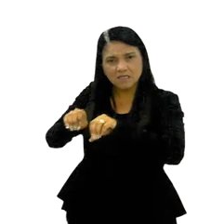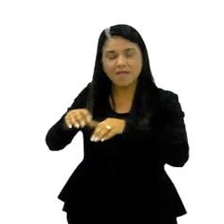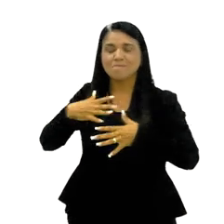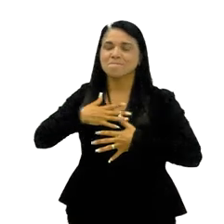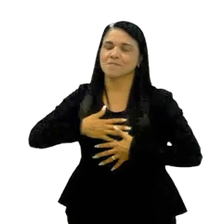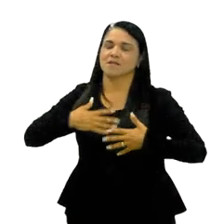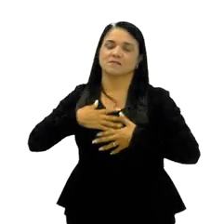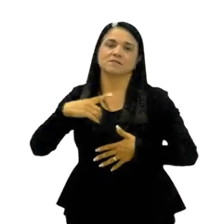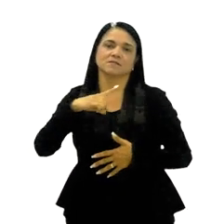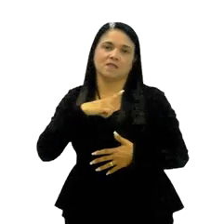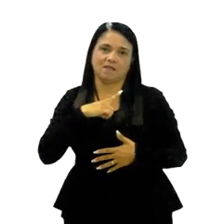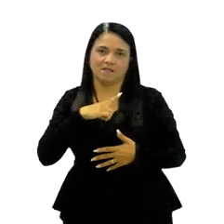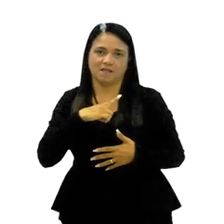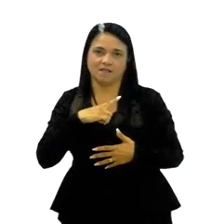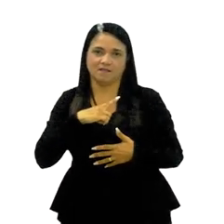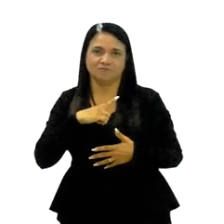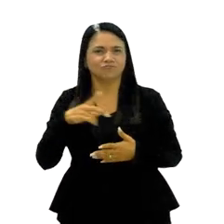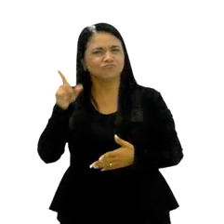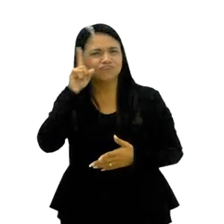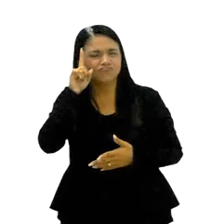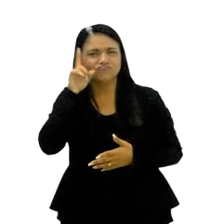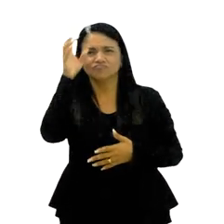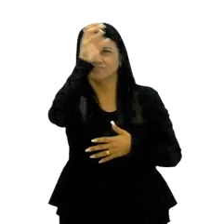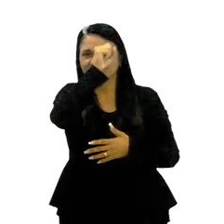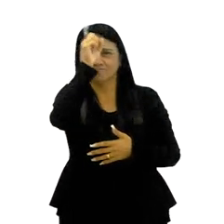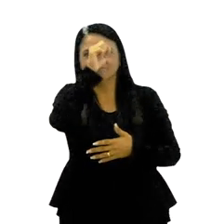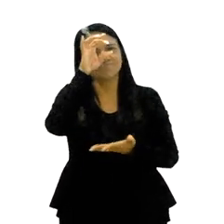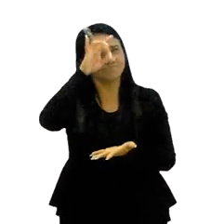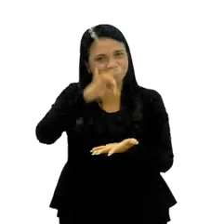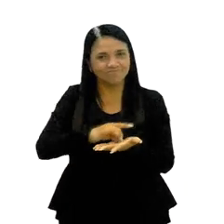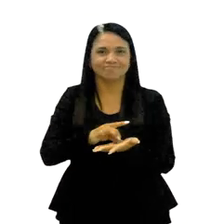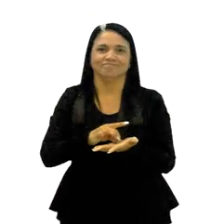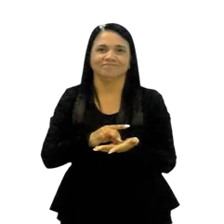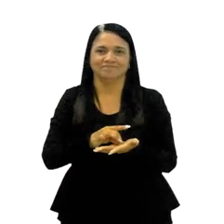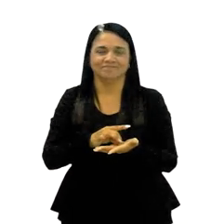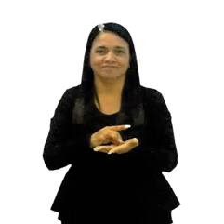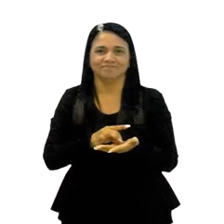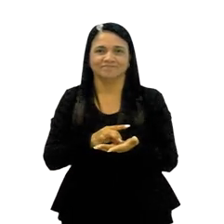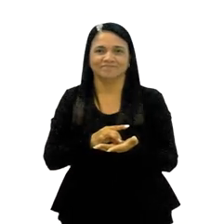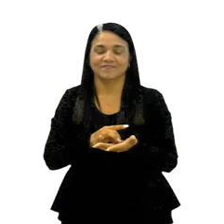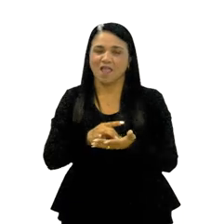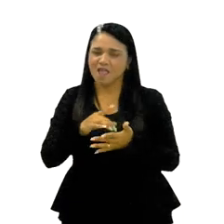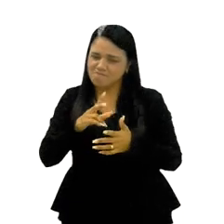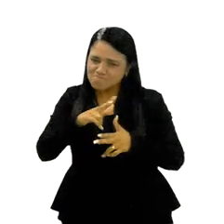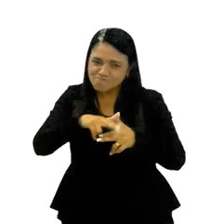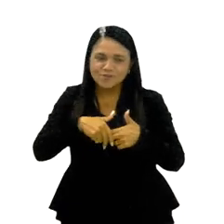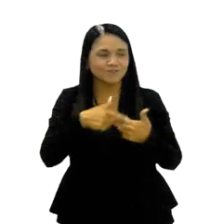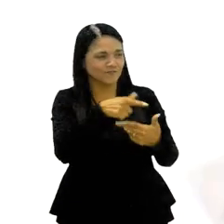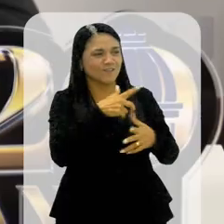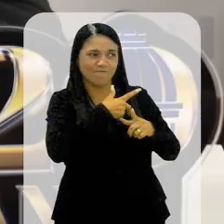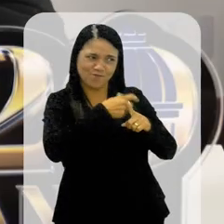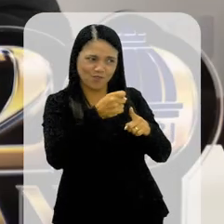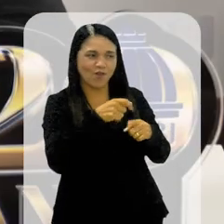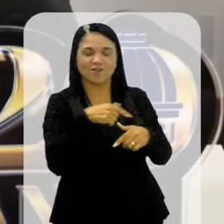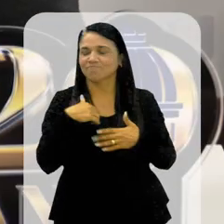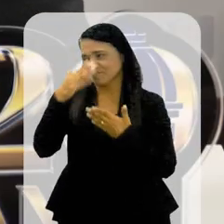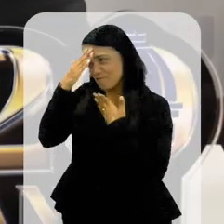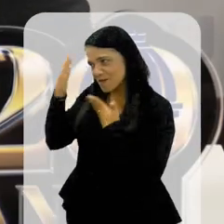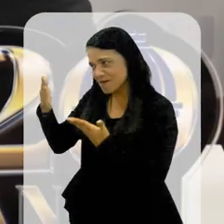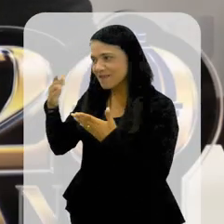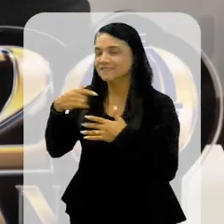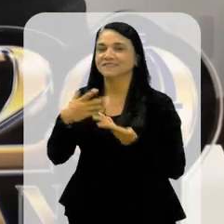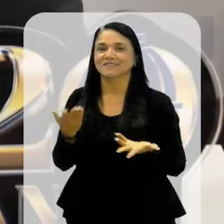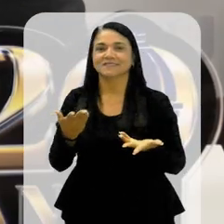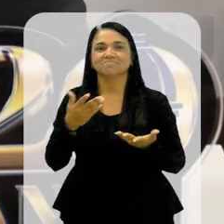que eu puder fazer para ensinar vai ser um prazer enorme. A gente está aprendendo todos os dias, né? Isso é verdade, não tem jeito. Eu acho que é por isso que você é um vitorioso também. Ah,